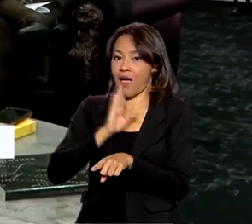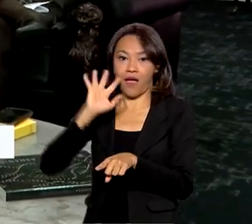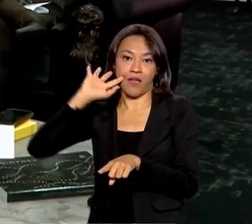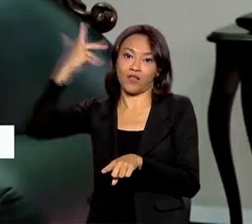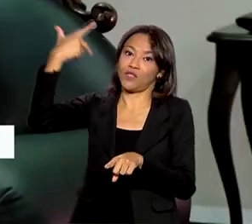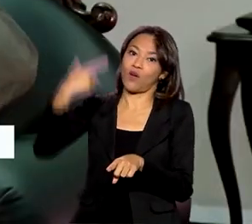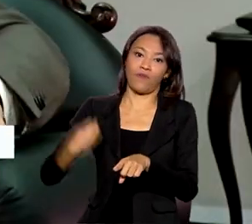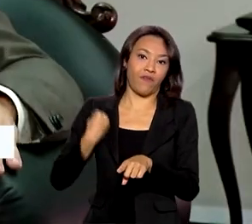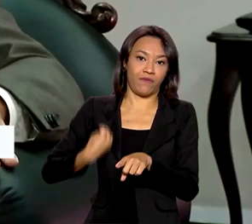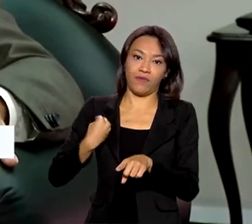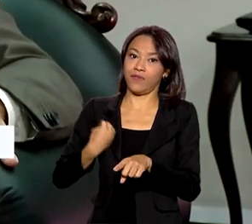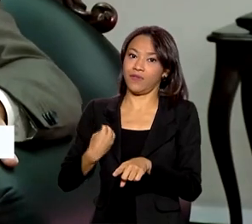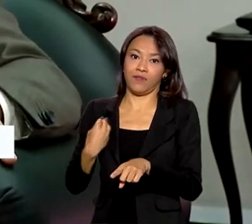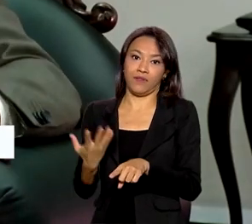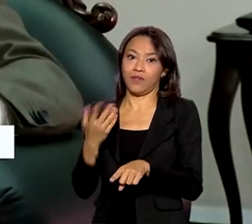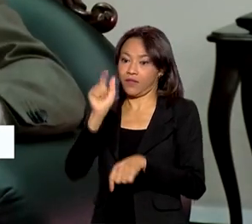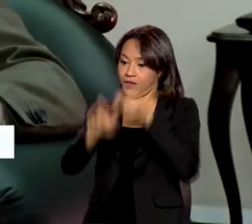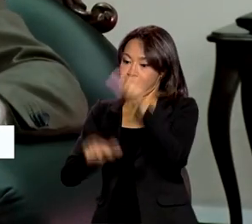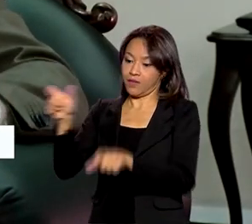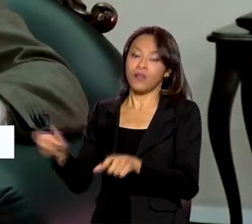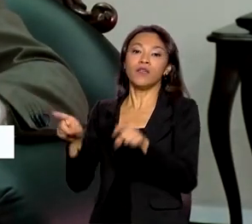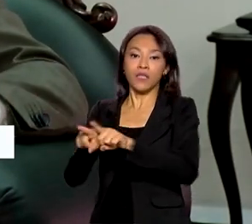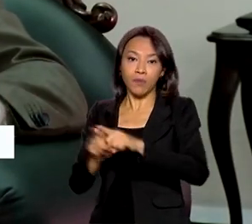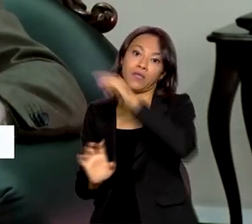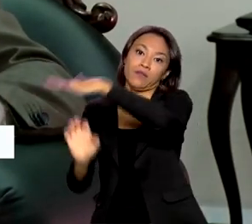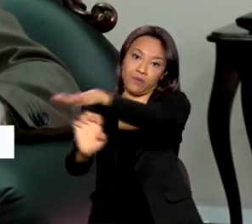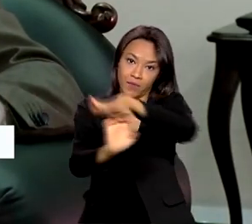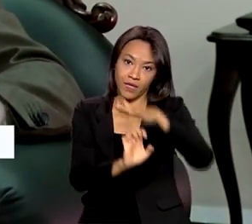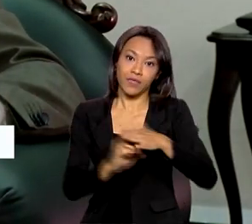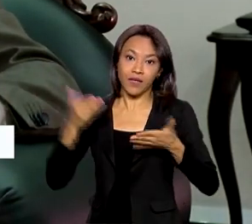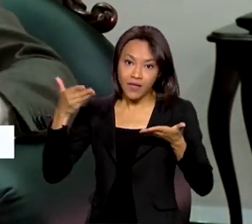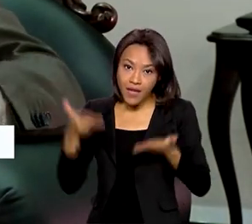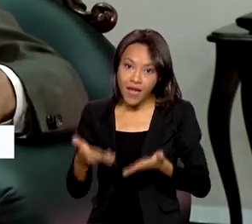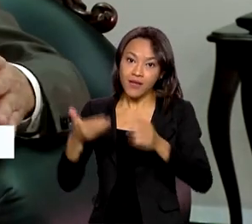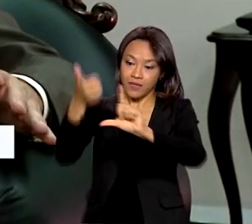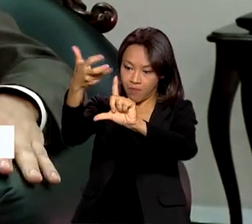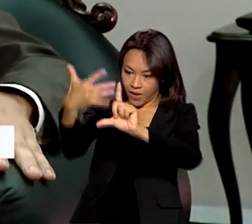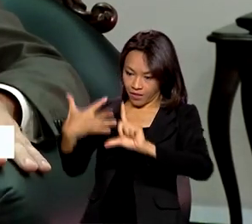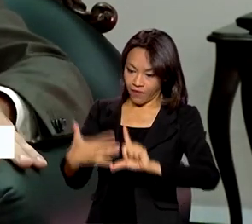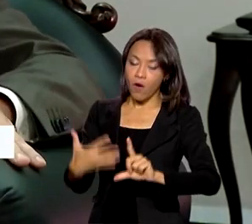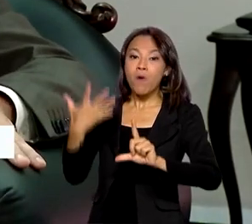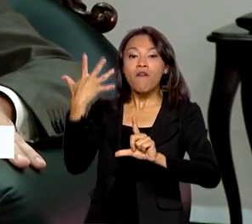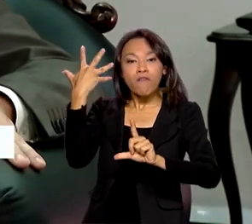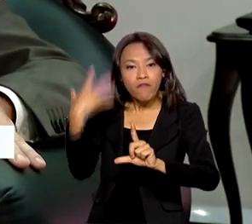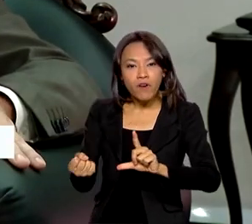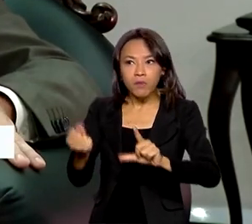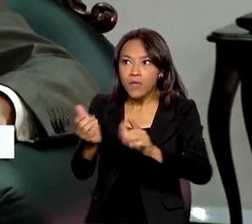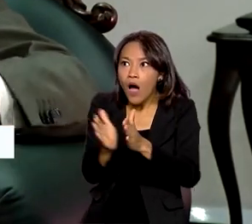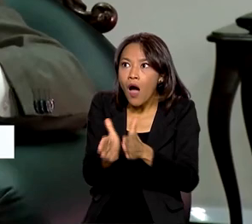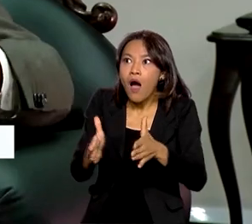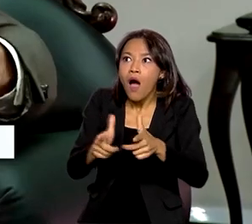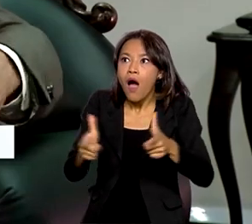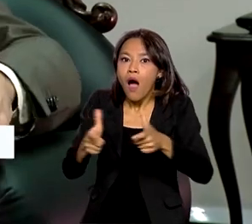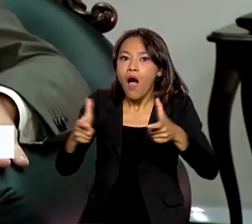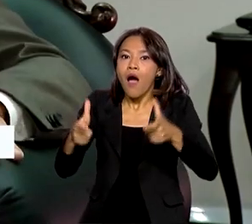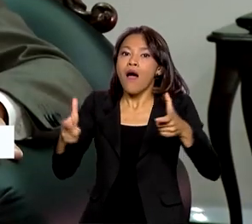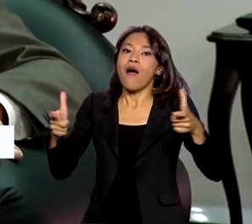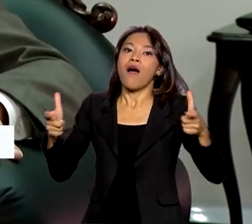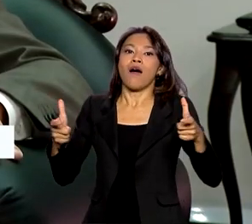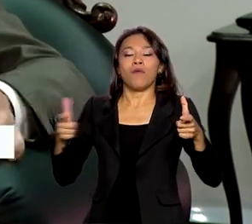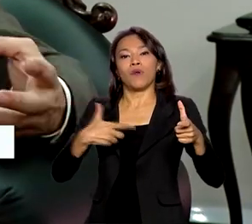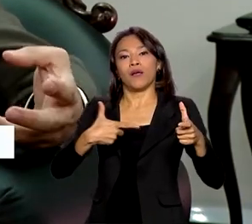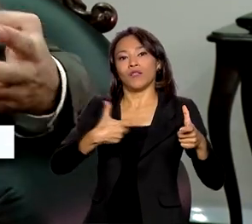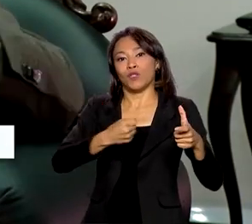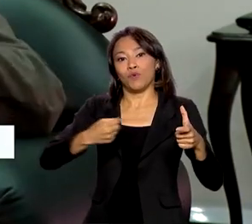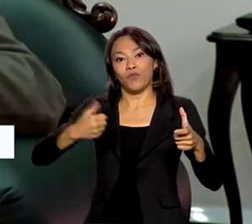e a vida do Consumidor e essa plataforma também nós pretendemos ampliar para 2022 e fomentar